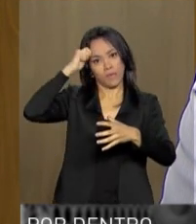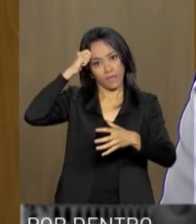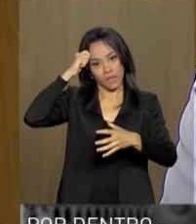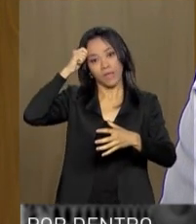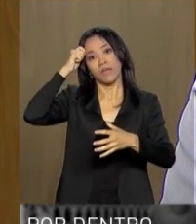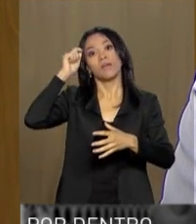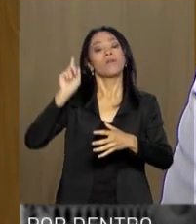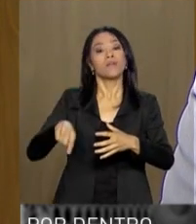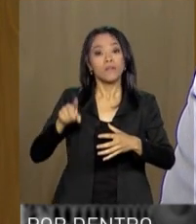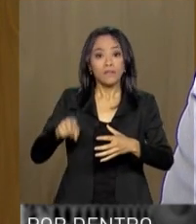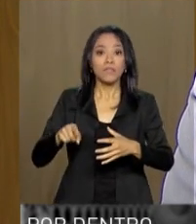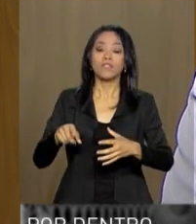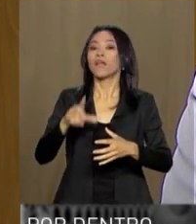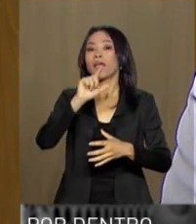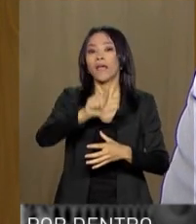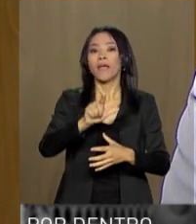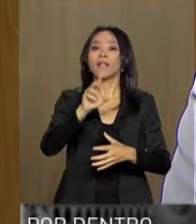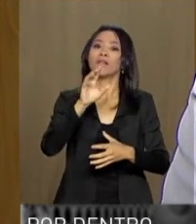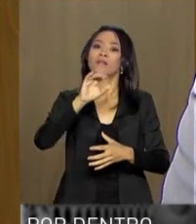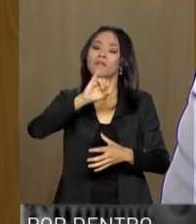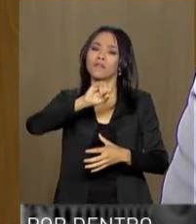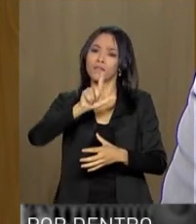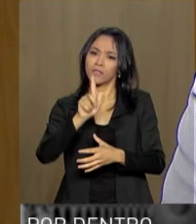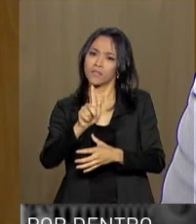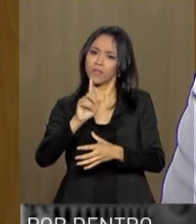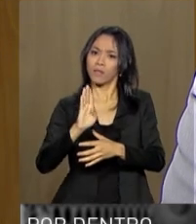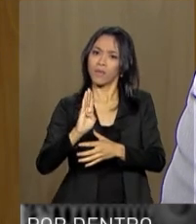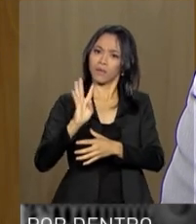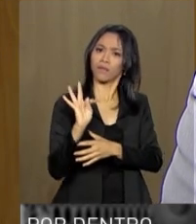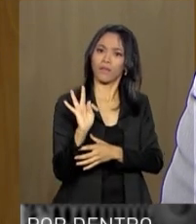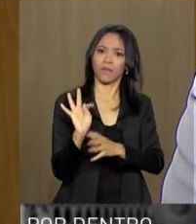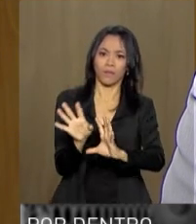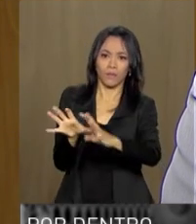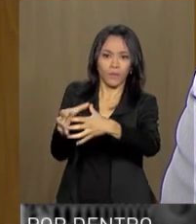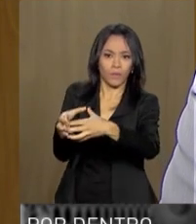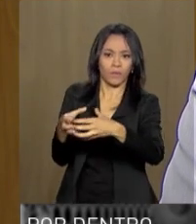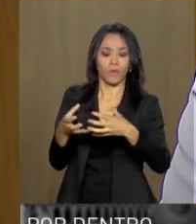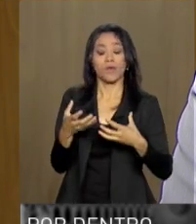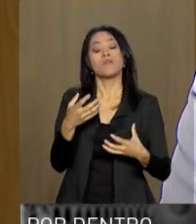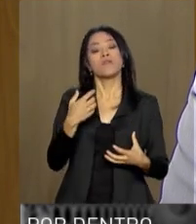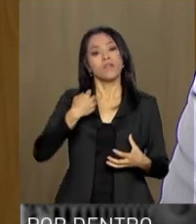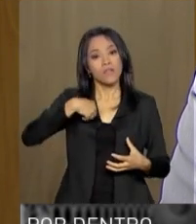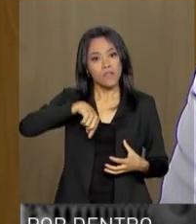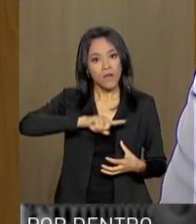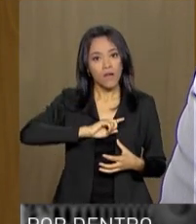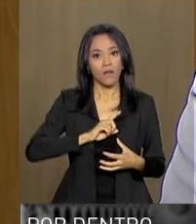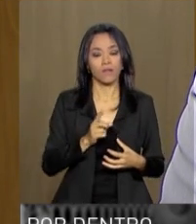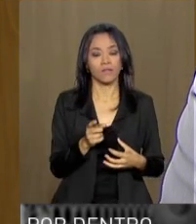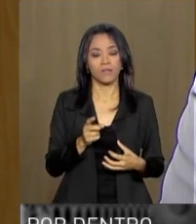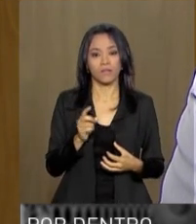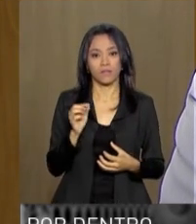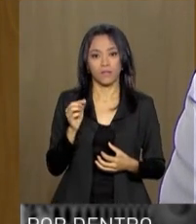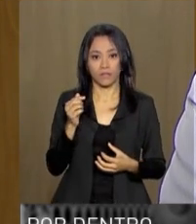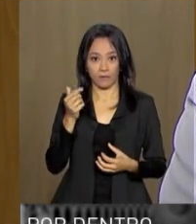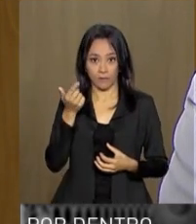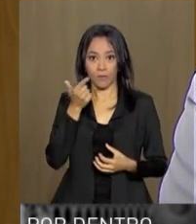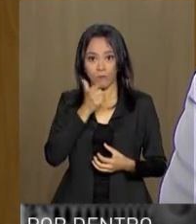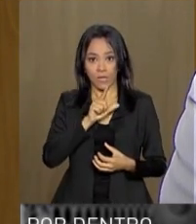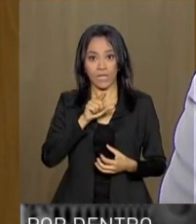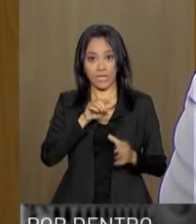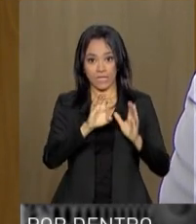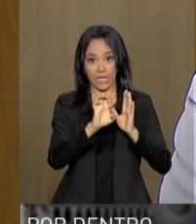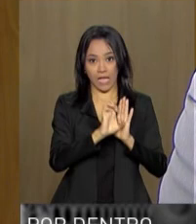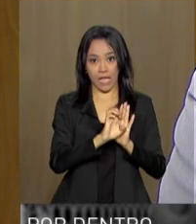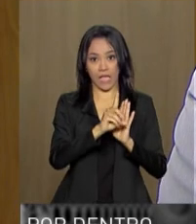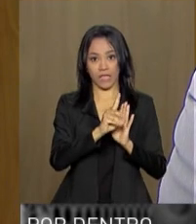e nós tivemos 11 um dos projetos que alcançaram é é nesse edital de chamamento